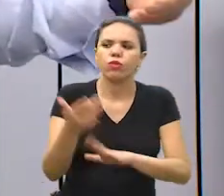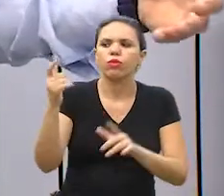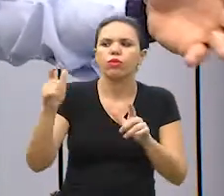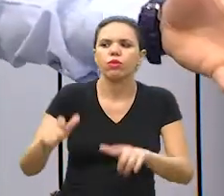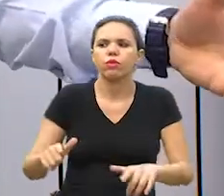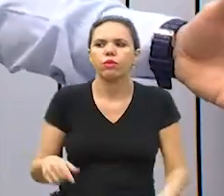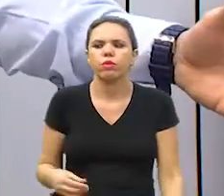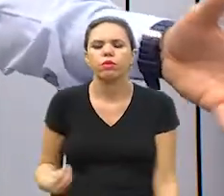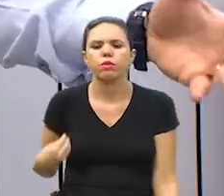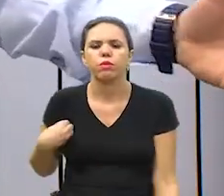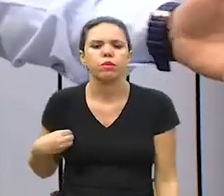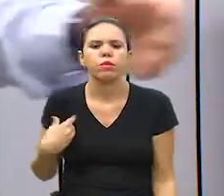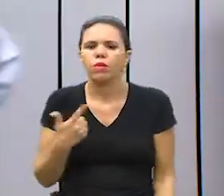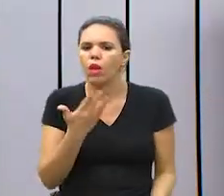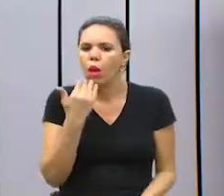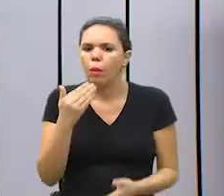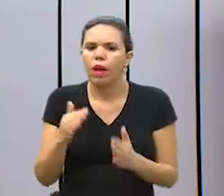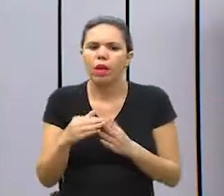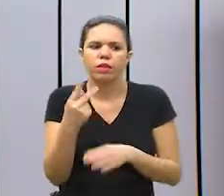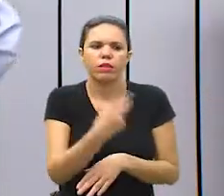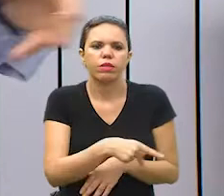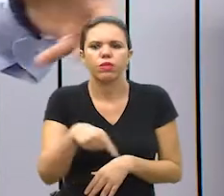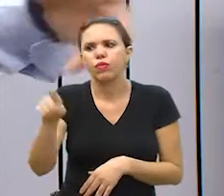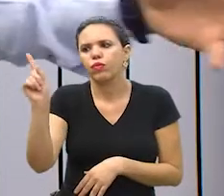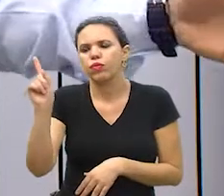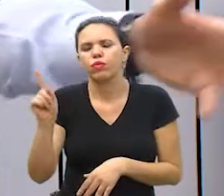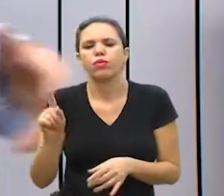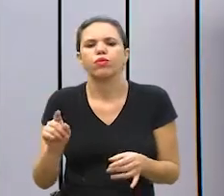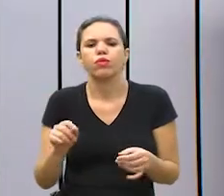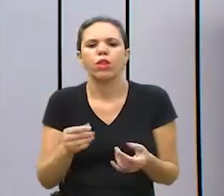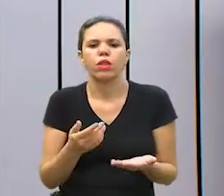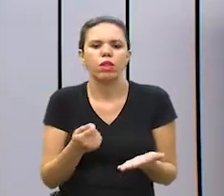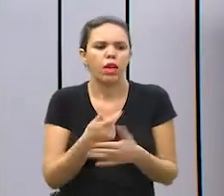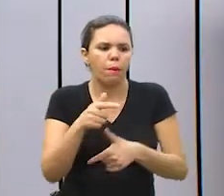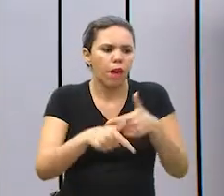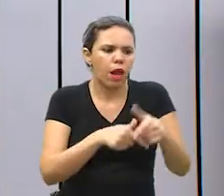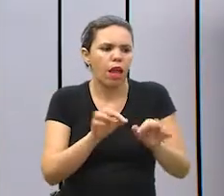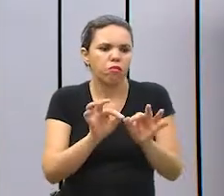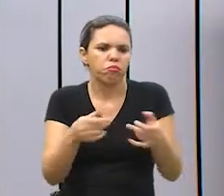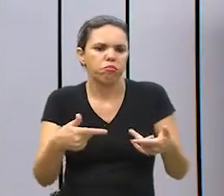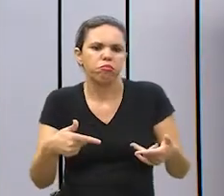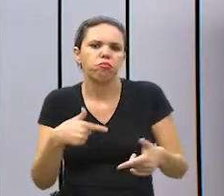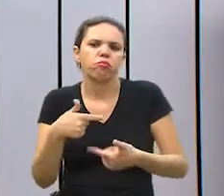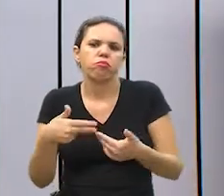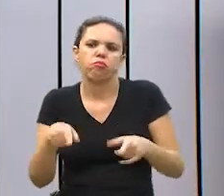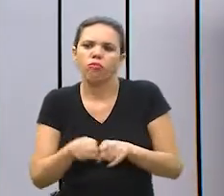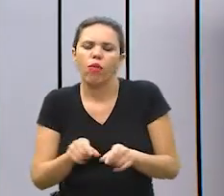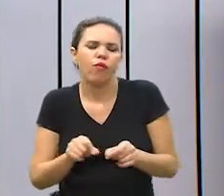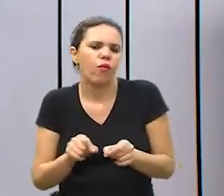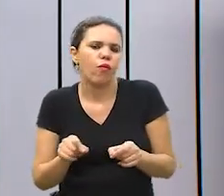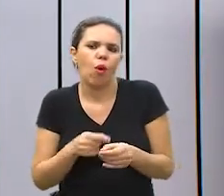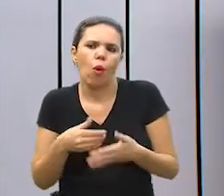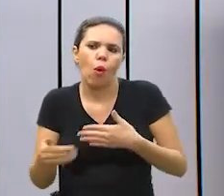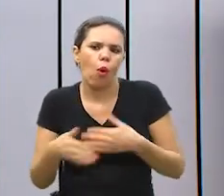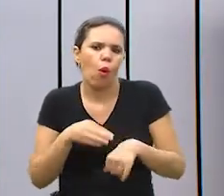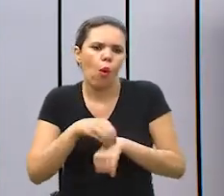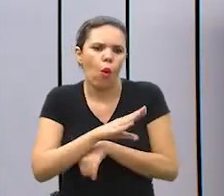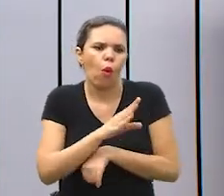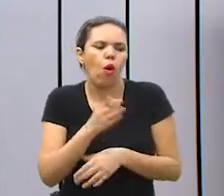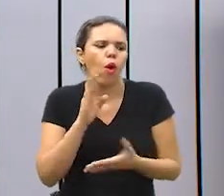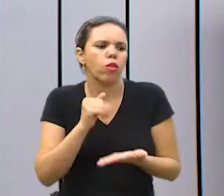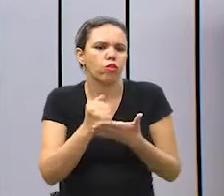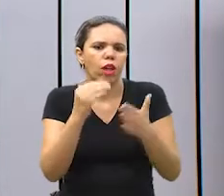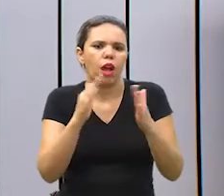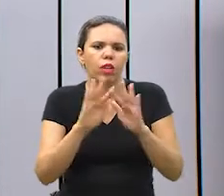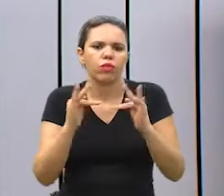ele está lá, não tem o que comer na casa dele, ele vai fazer um bico, ele vai realizar aí alguma atividade que possa trazer algum retorno para